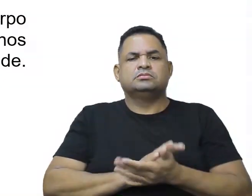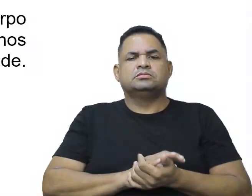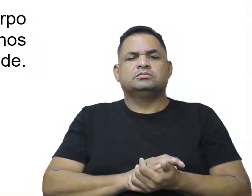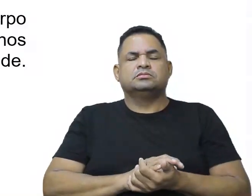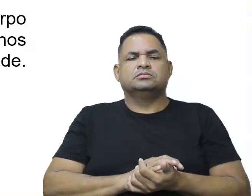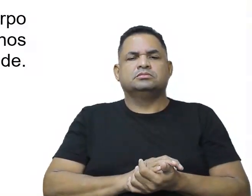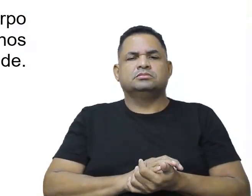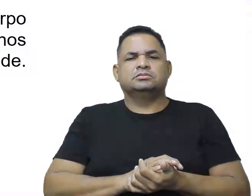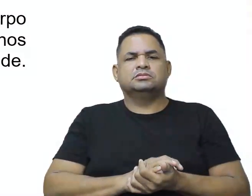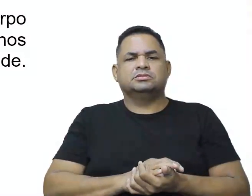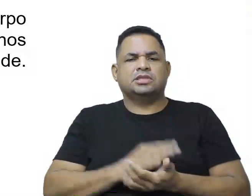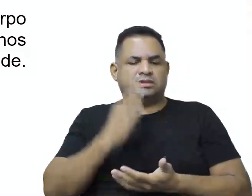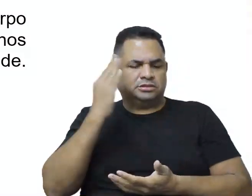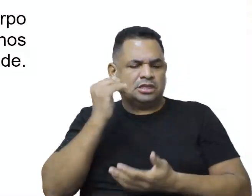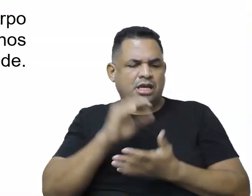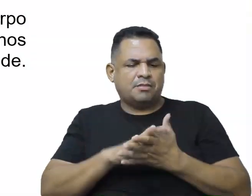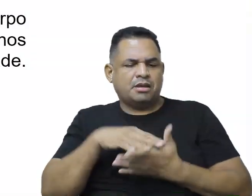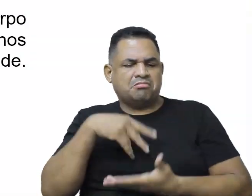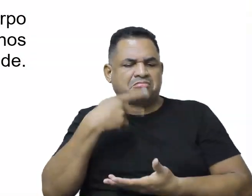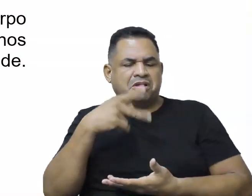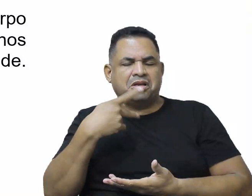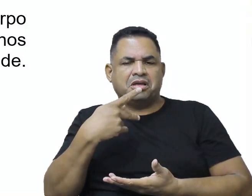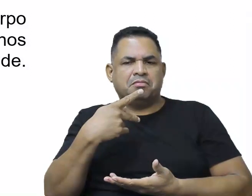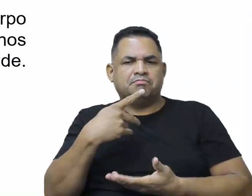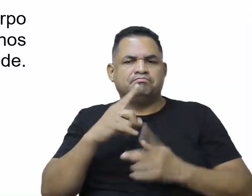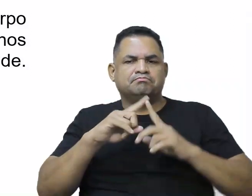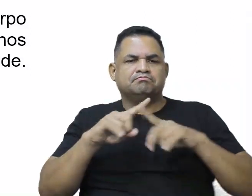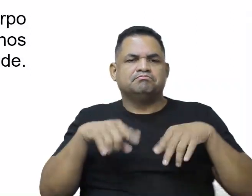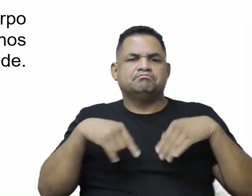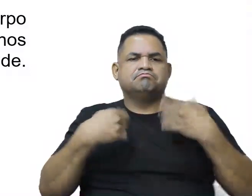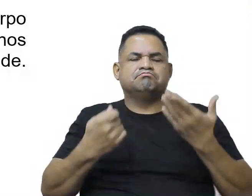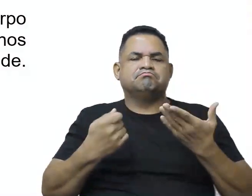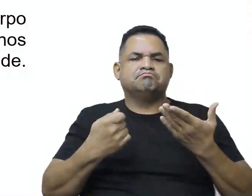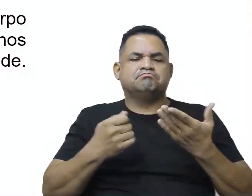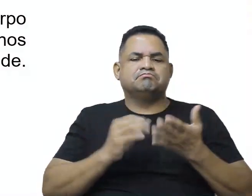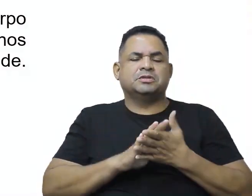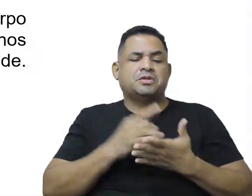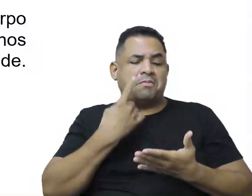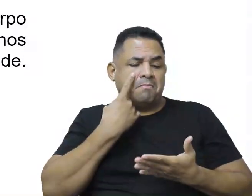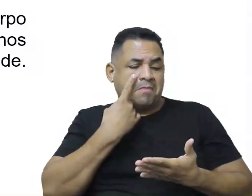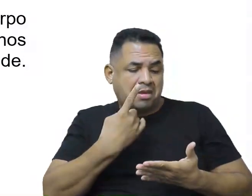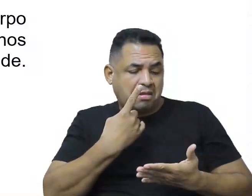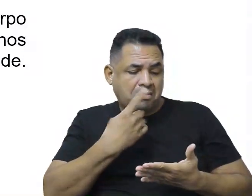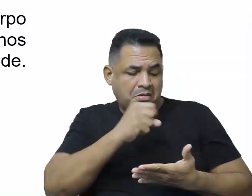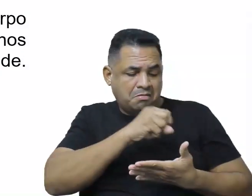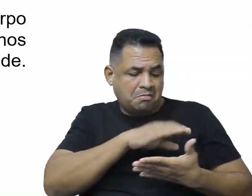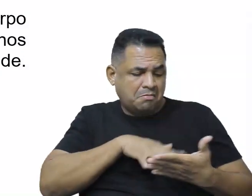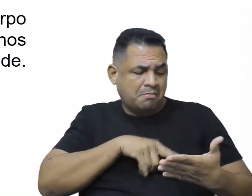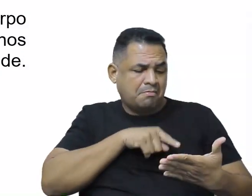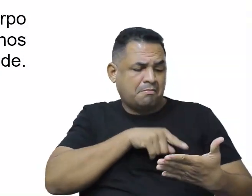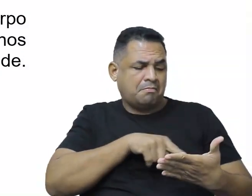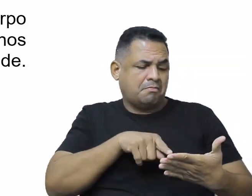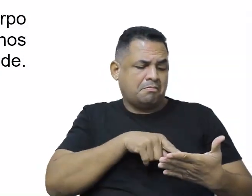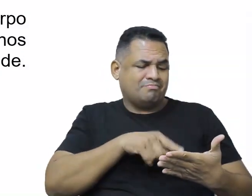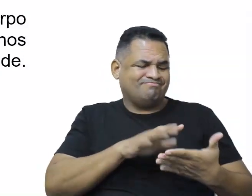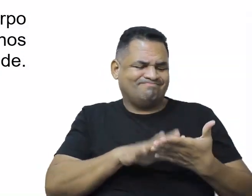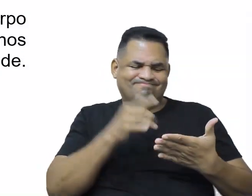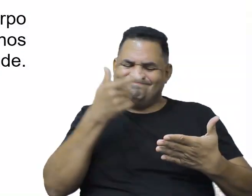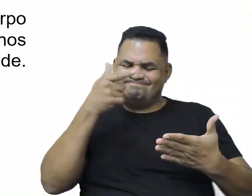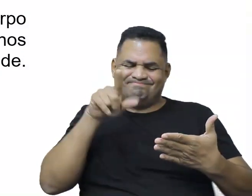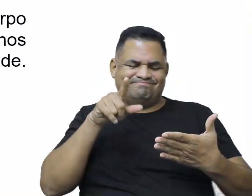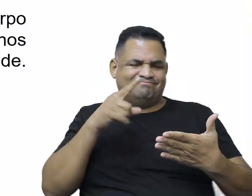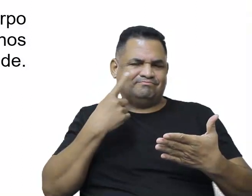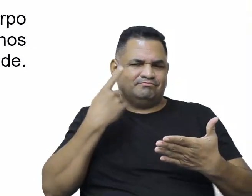a gente sabe se expressar por ele mas quando chega uma questão a gente não